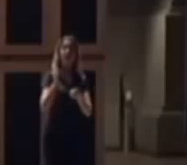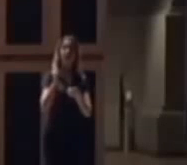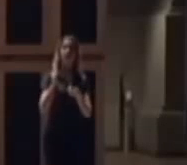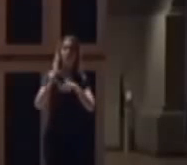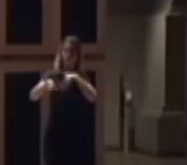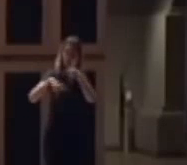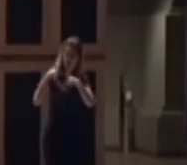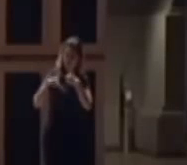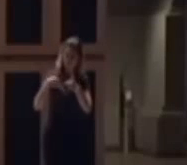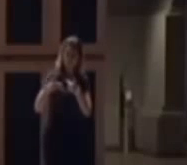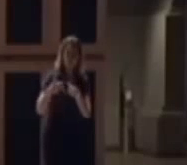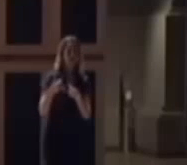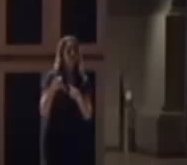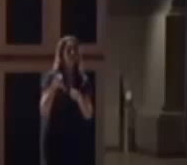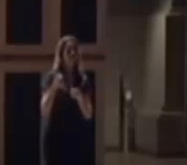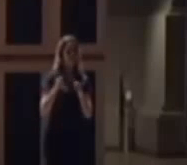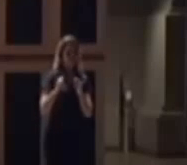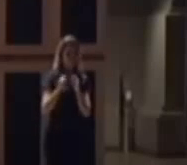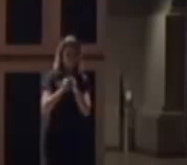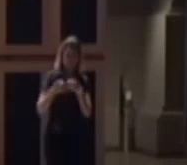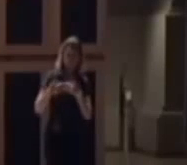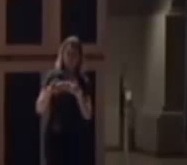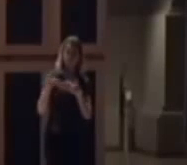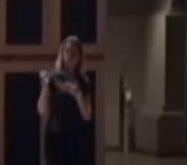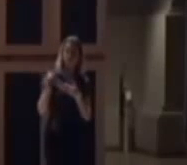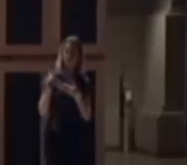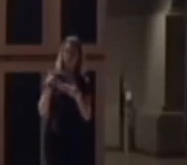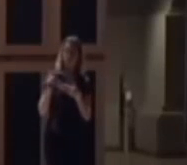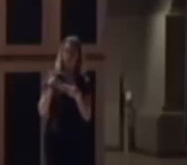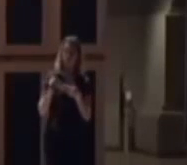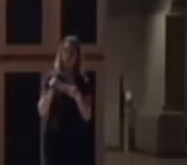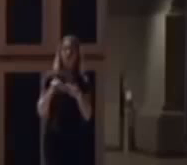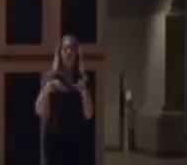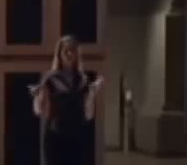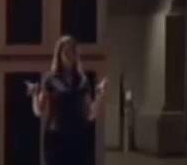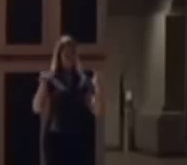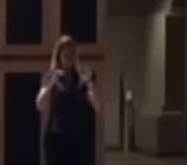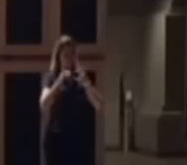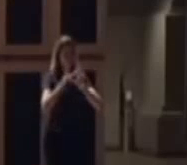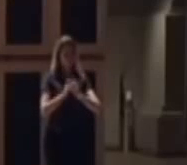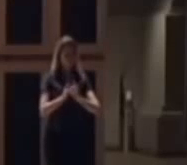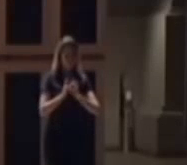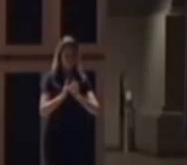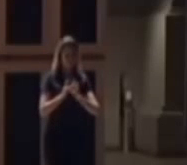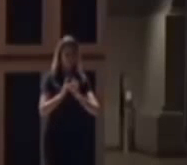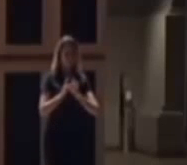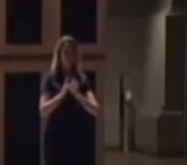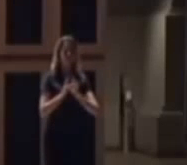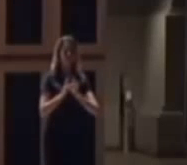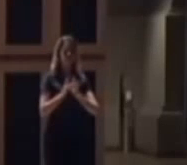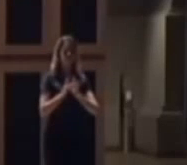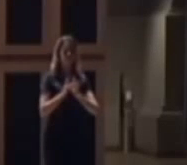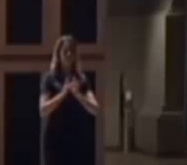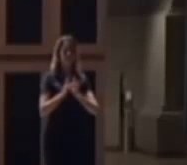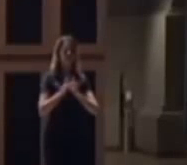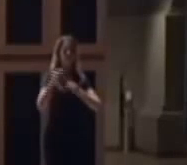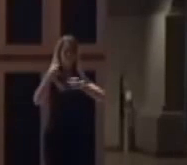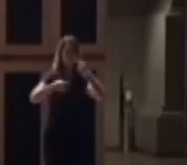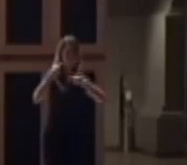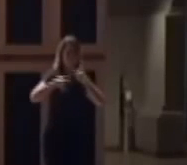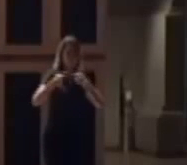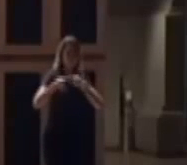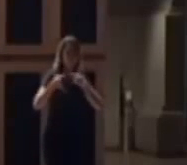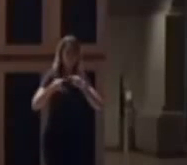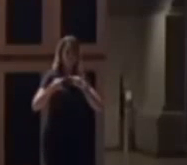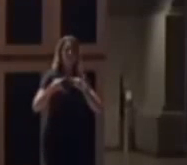que tornam a execução desse termo de parceria muito alinhada com a política pública.